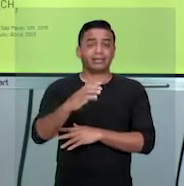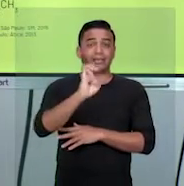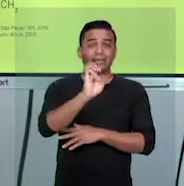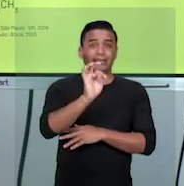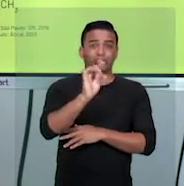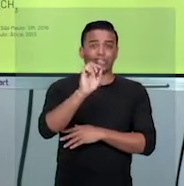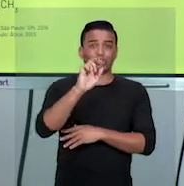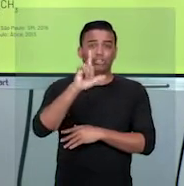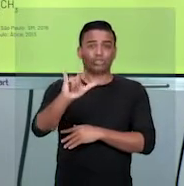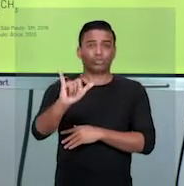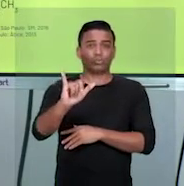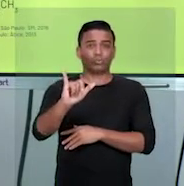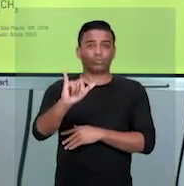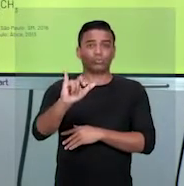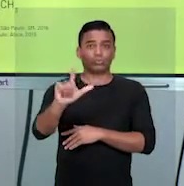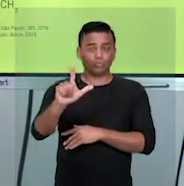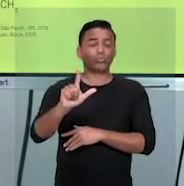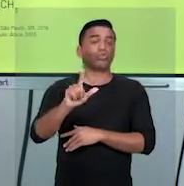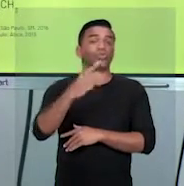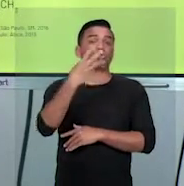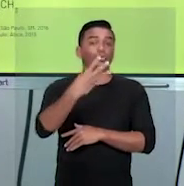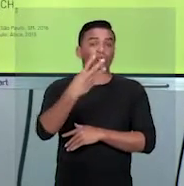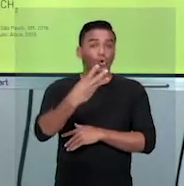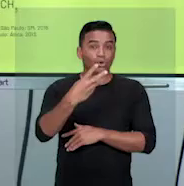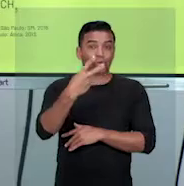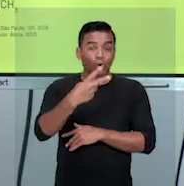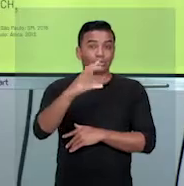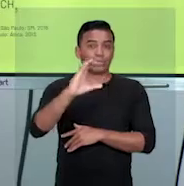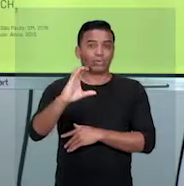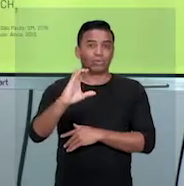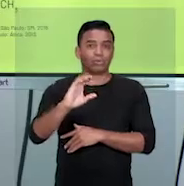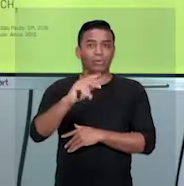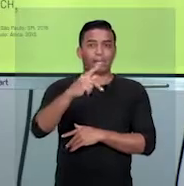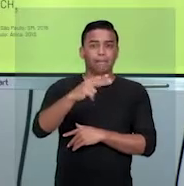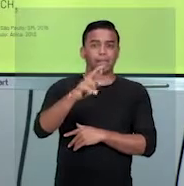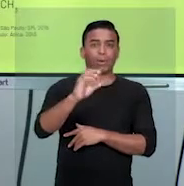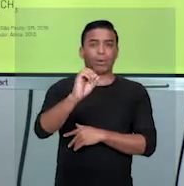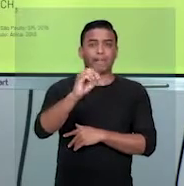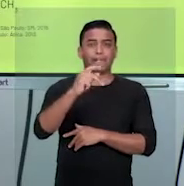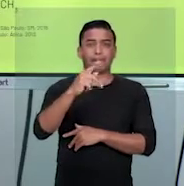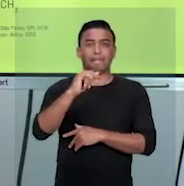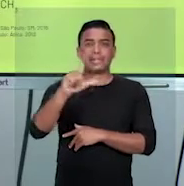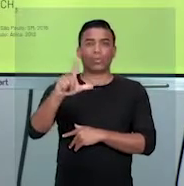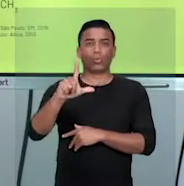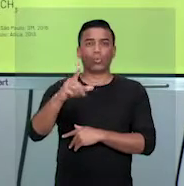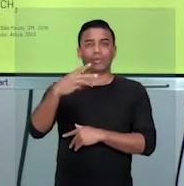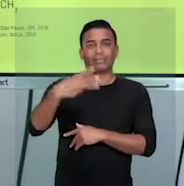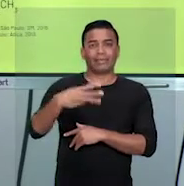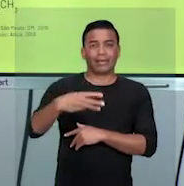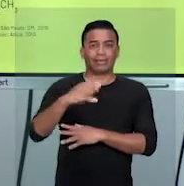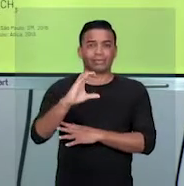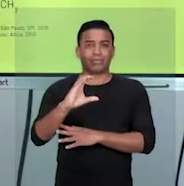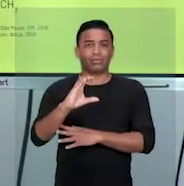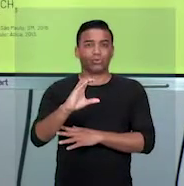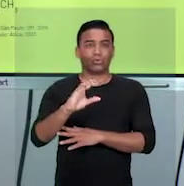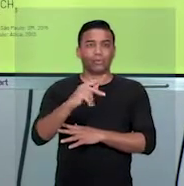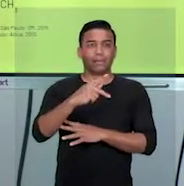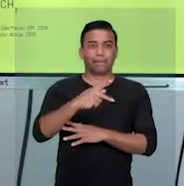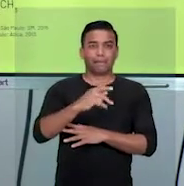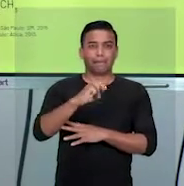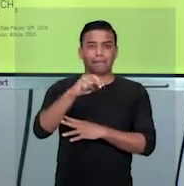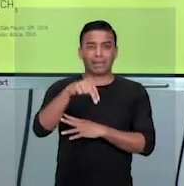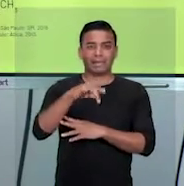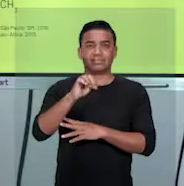Etil, eu tenho 2 carbonos. Propil, eu tenho 3 carbonos. Olha aqui embaixo, pentil, eu